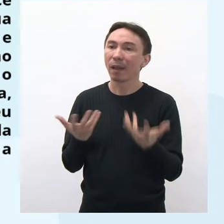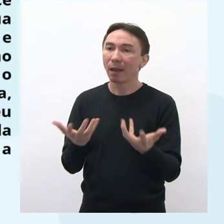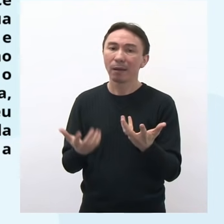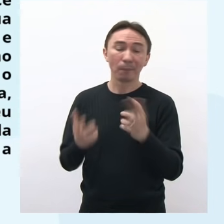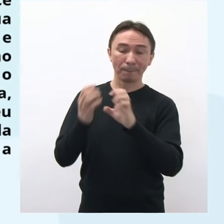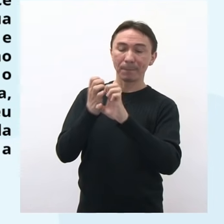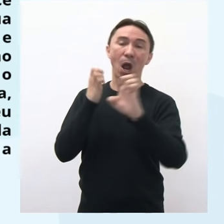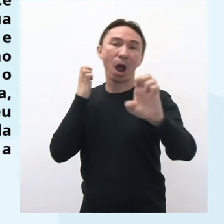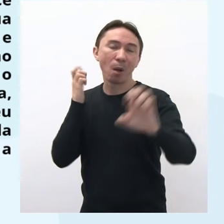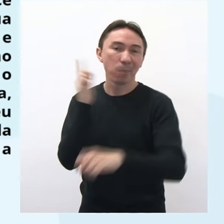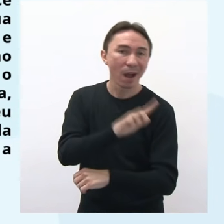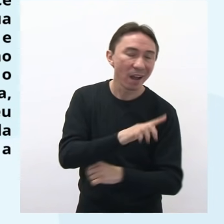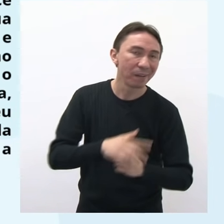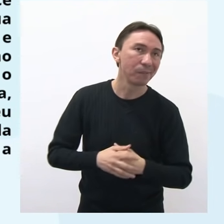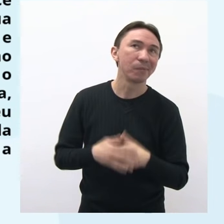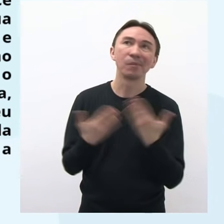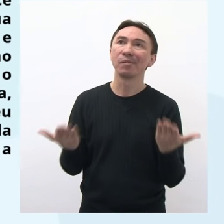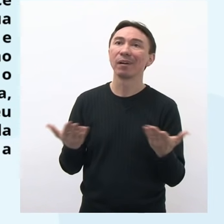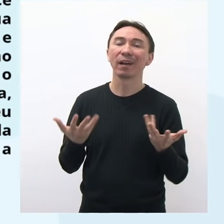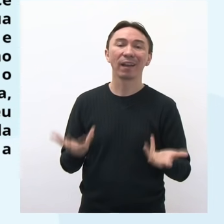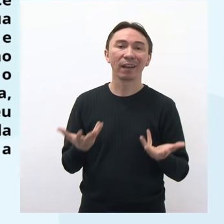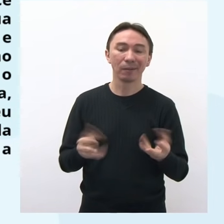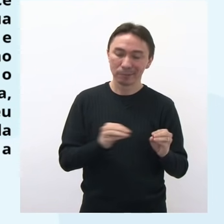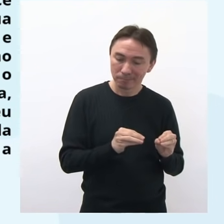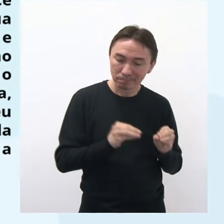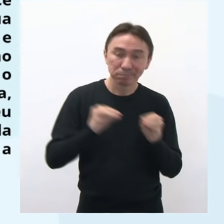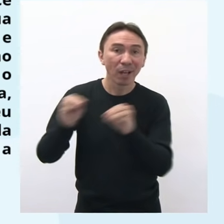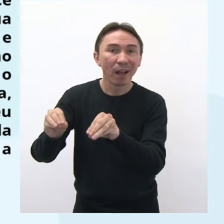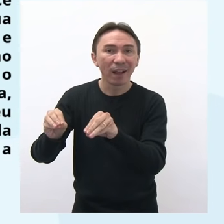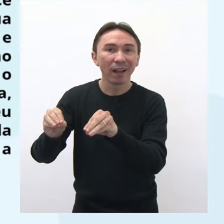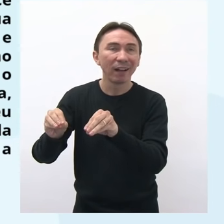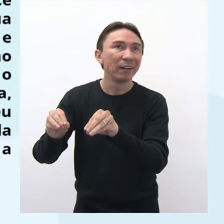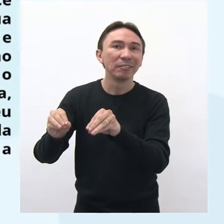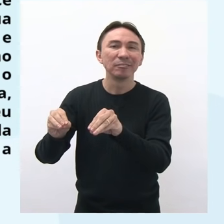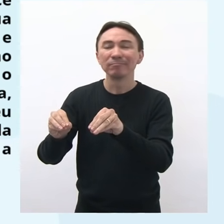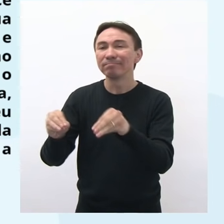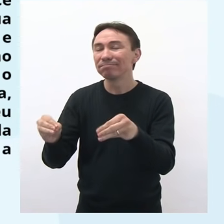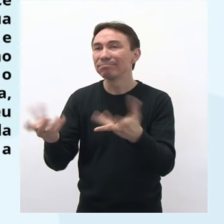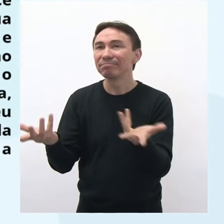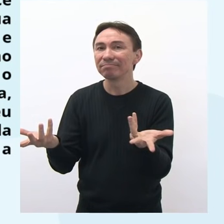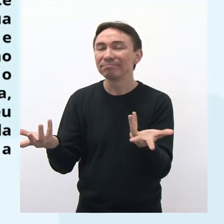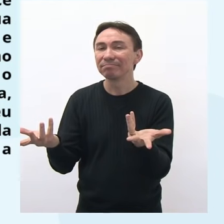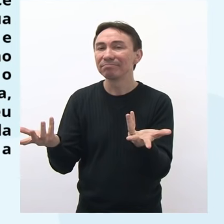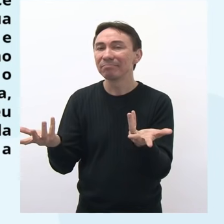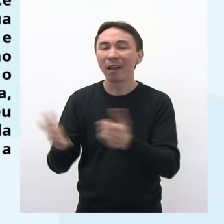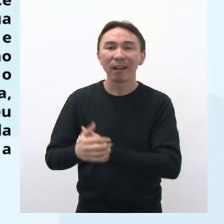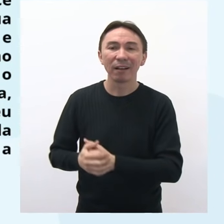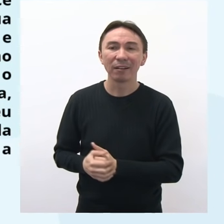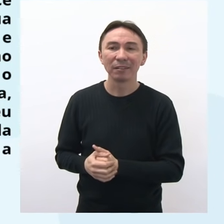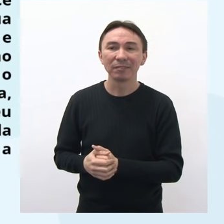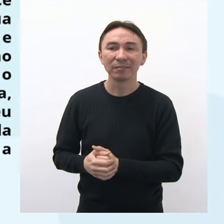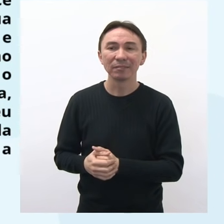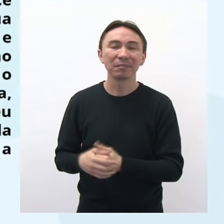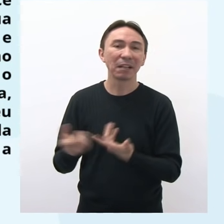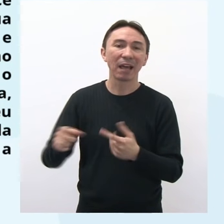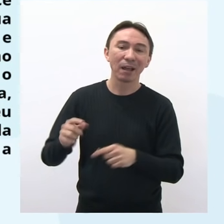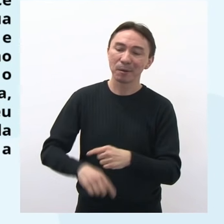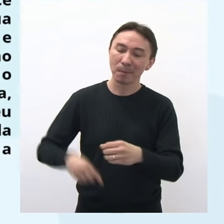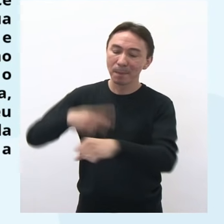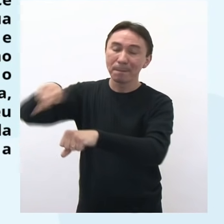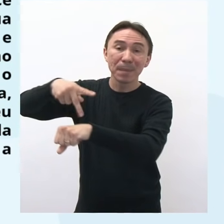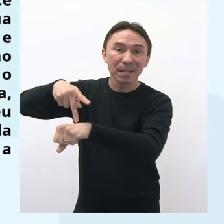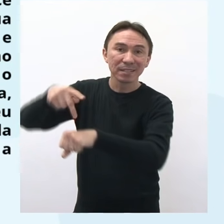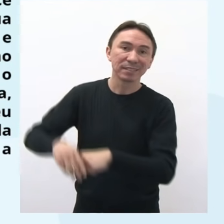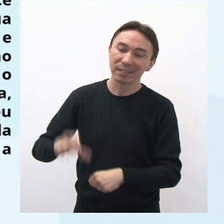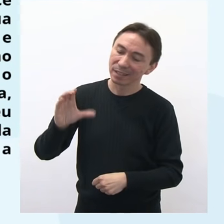quero estar morando, por exemplo, vamos pegar um país, eu quero estar morando no Cazaquistão. No Cazaquistão.